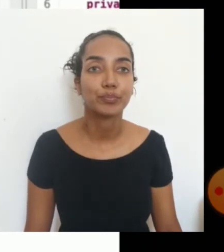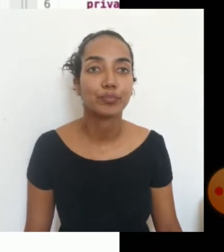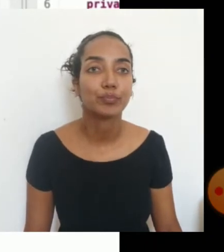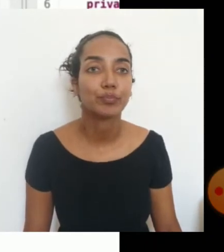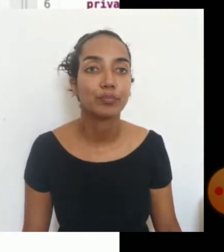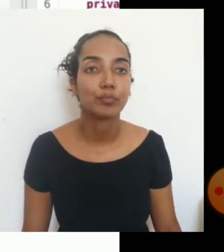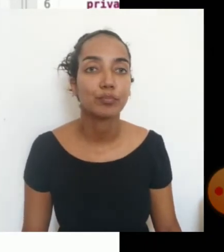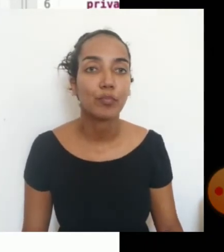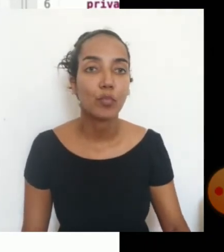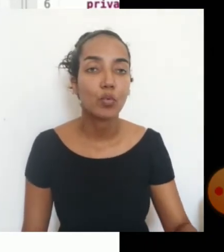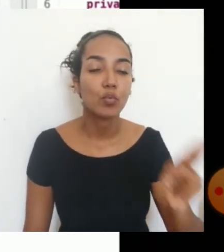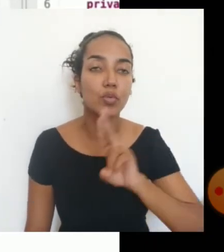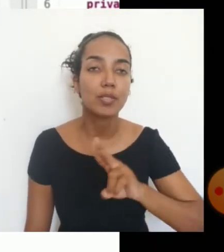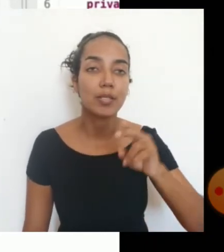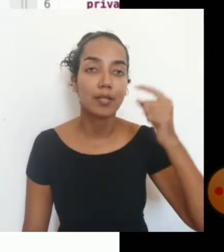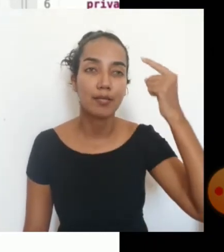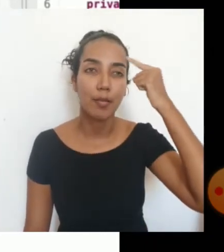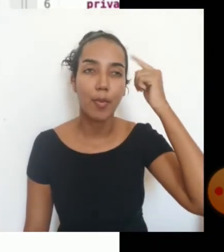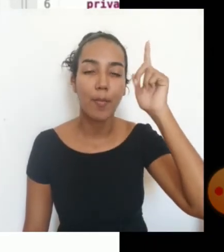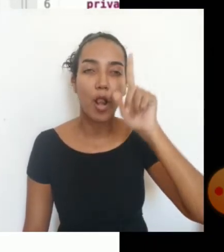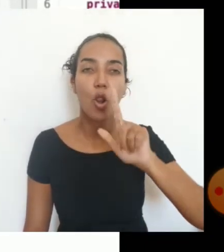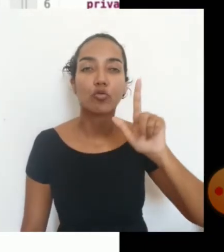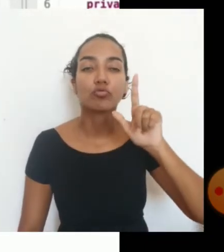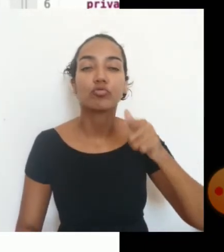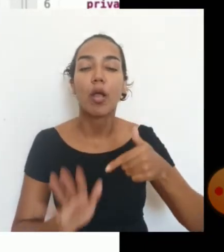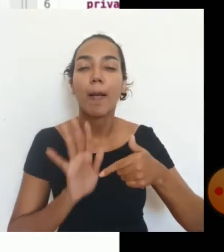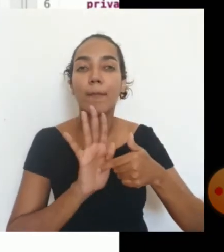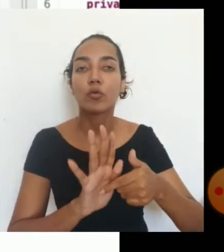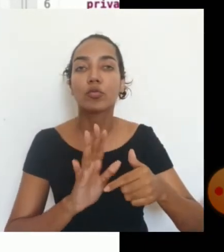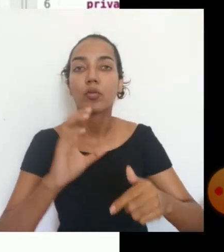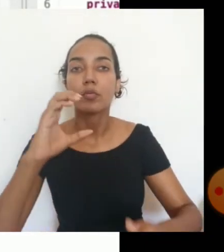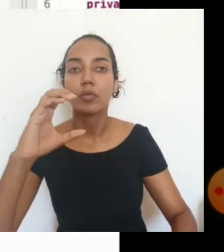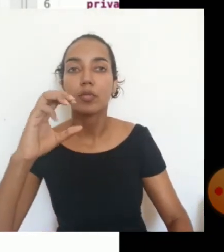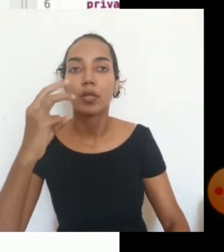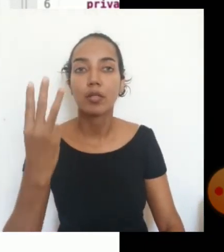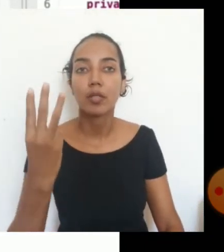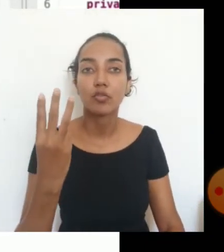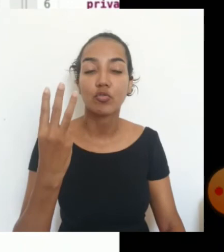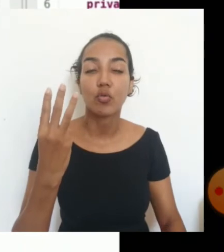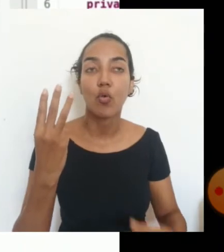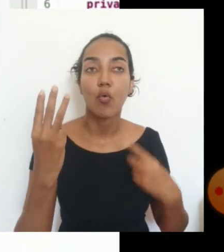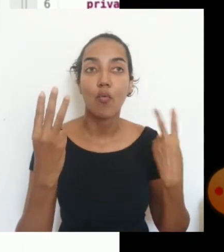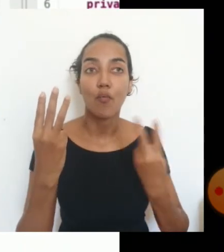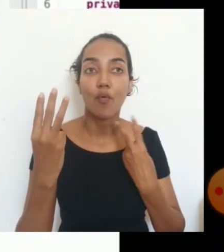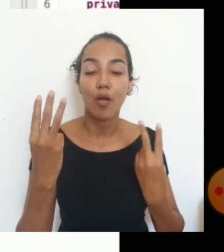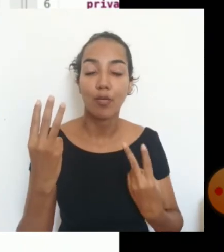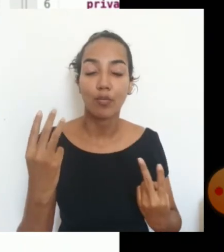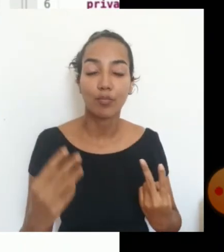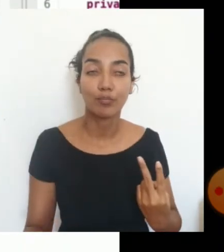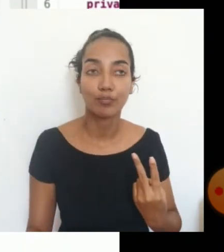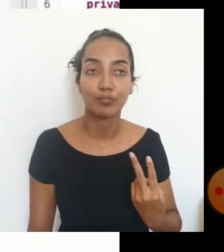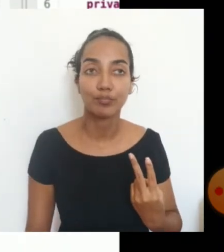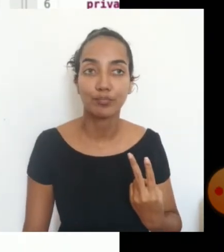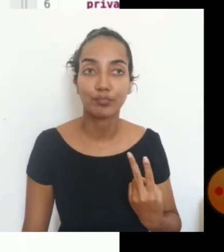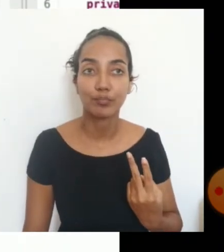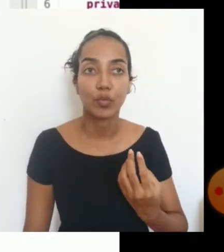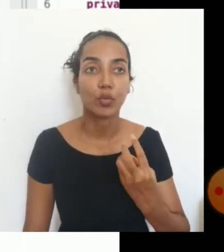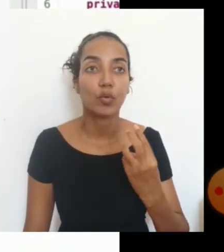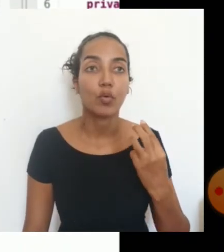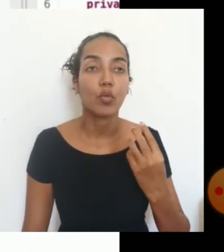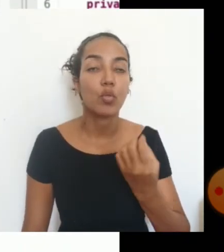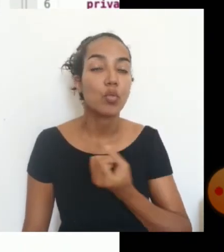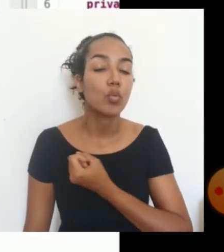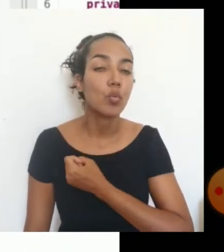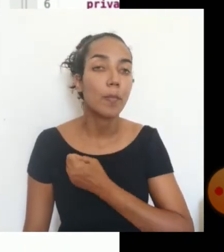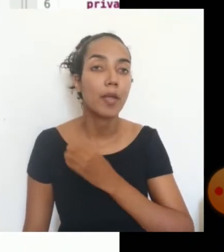saldo de o número de C3, o saldo da conta C3 e,